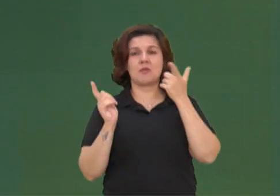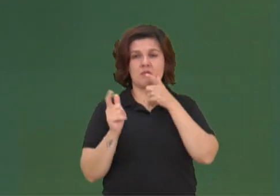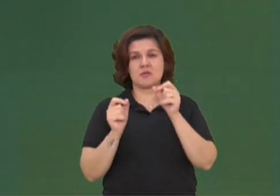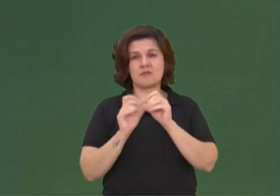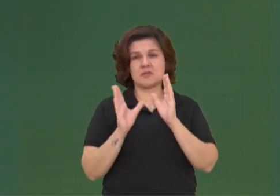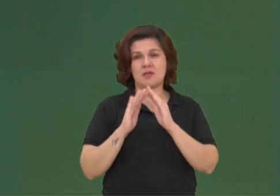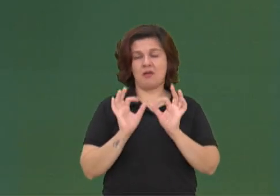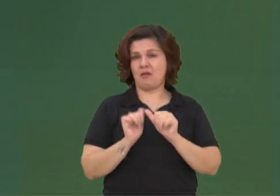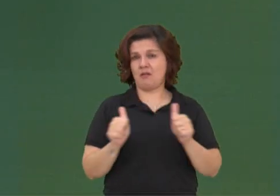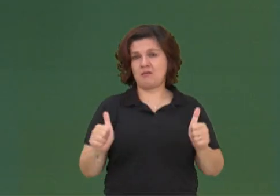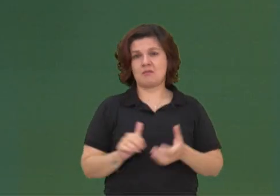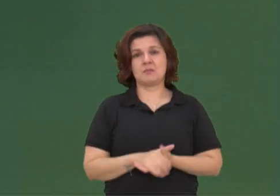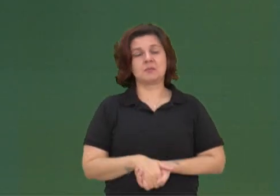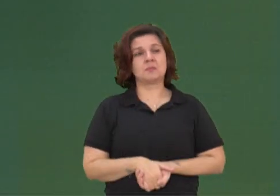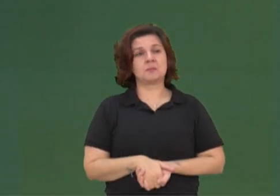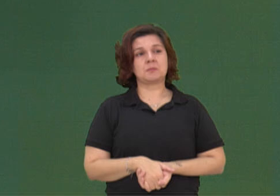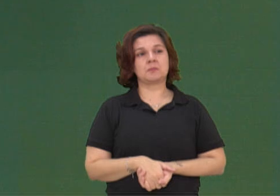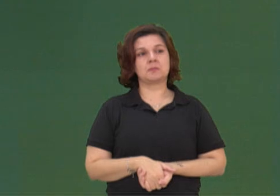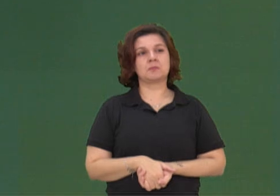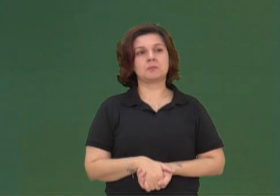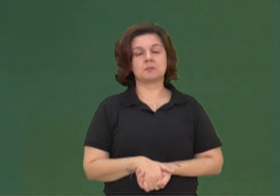fazendo isso sem nenhum problema.